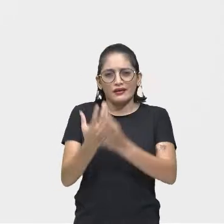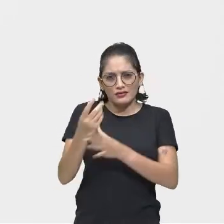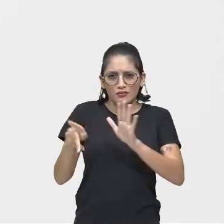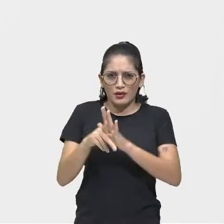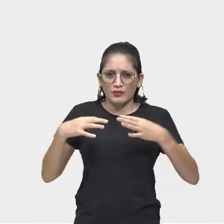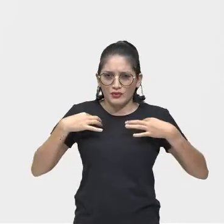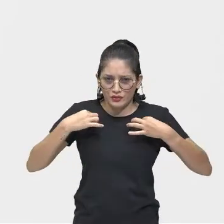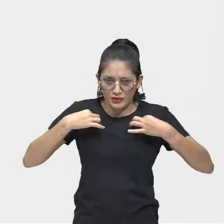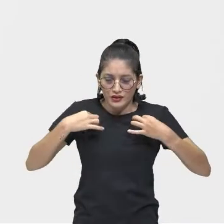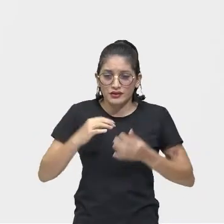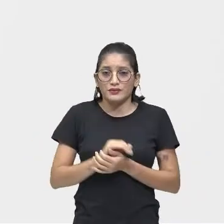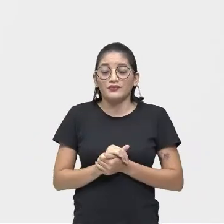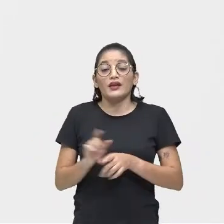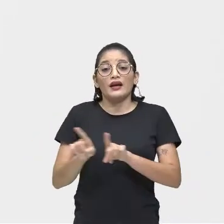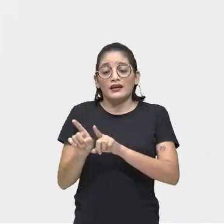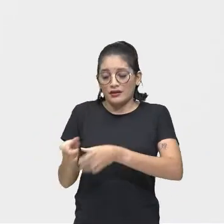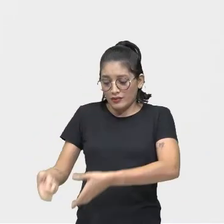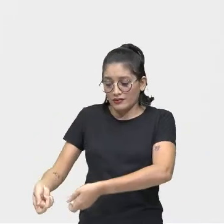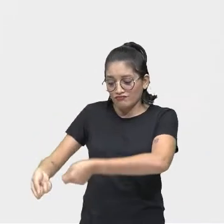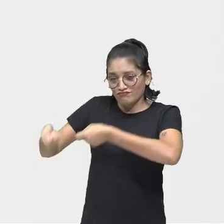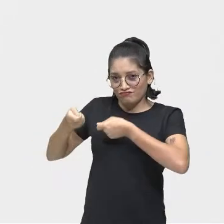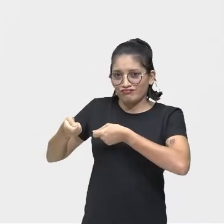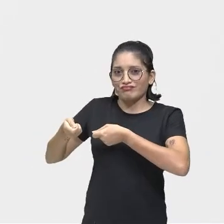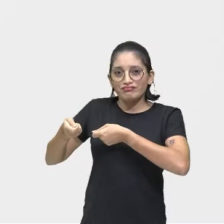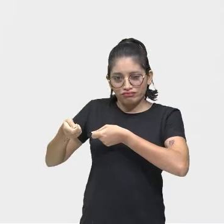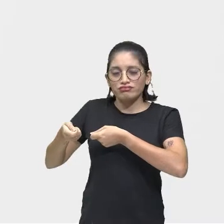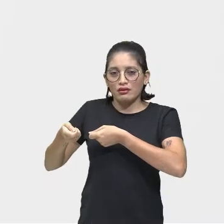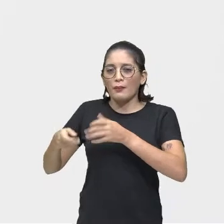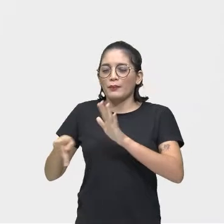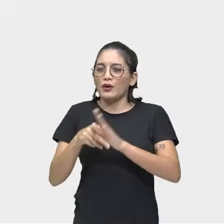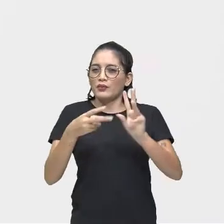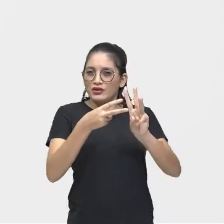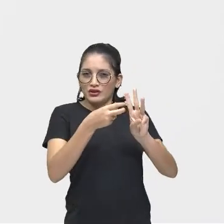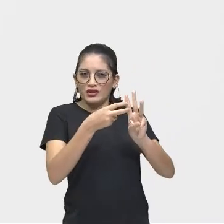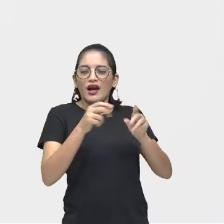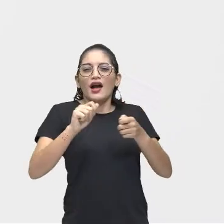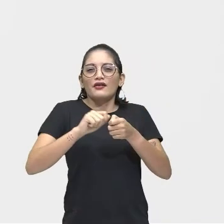mandioca, muito utilizada pelas civilizações indígenas para fazer